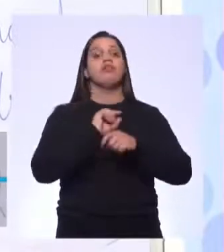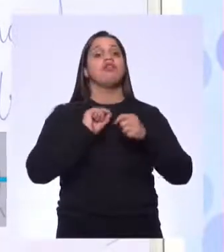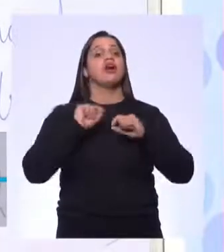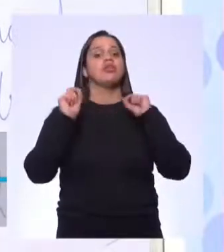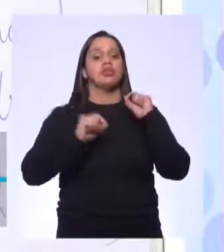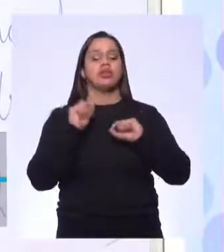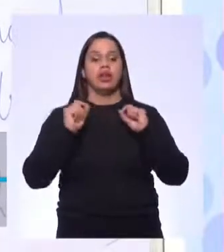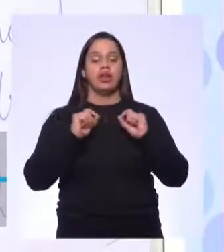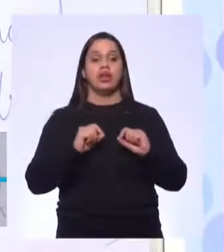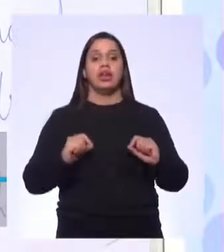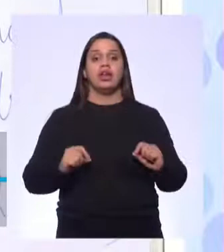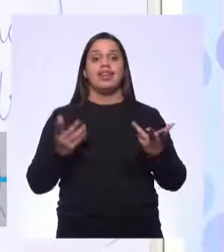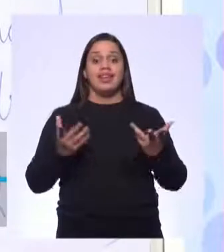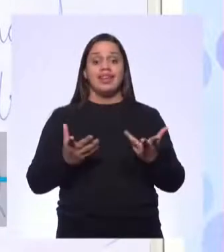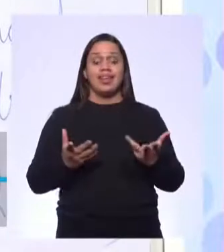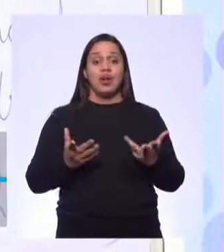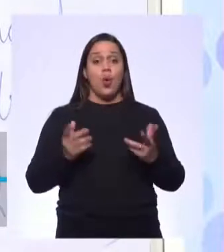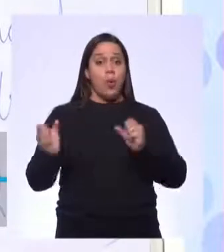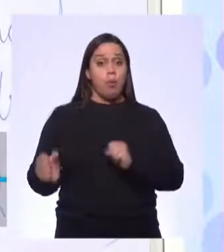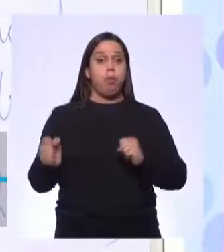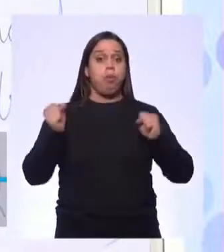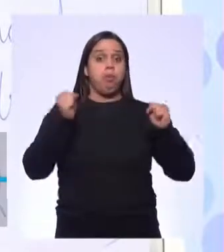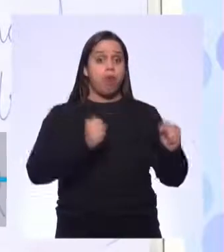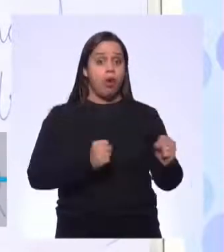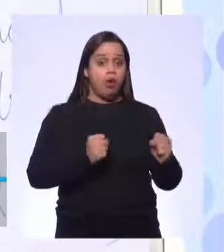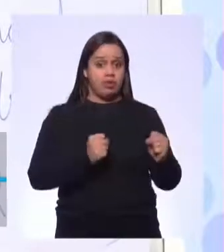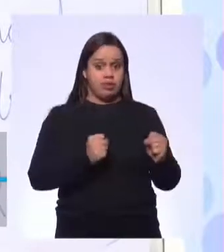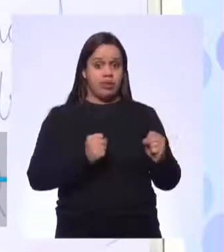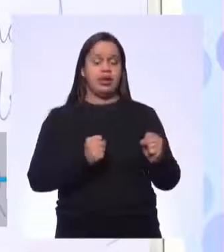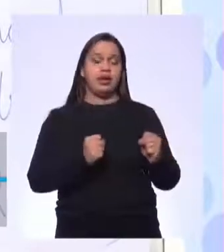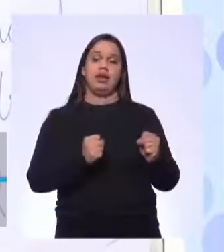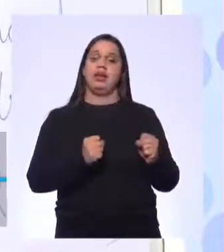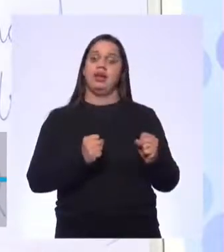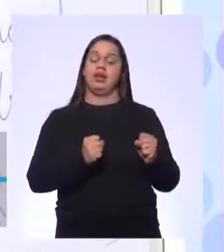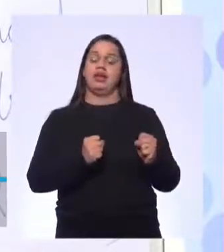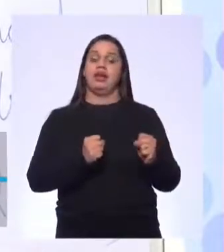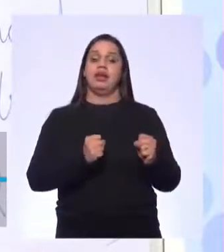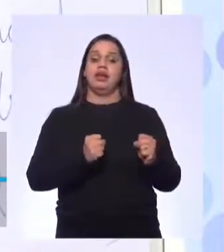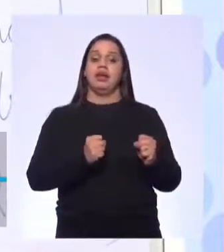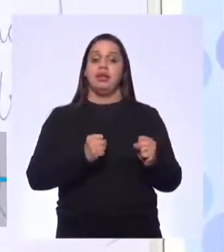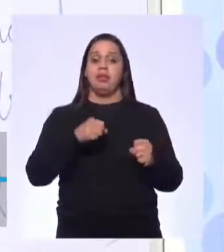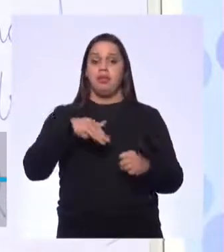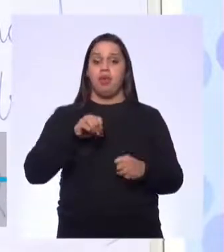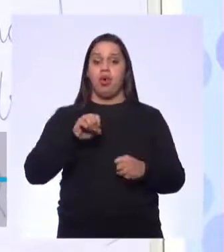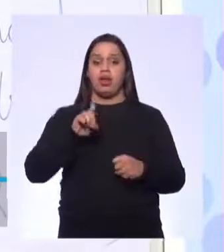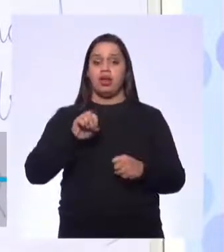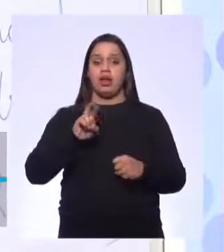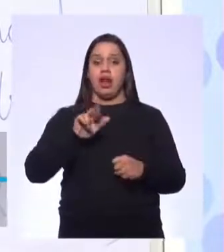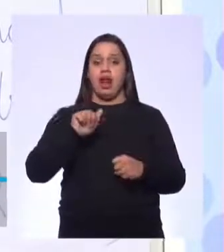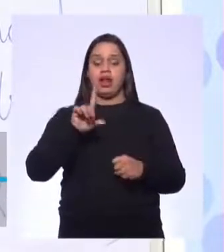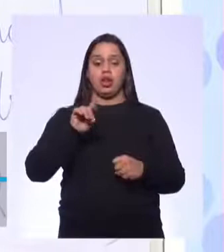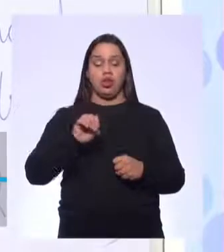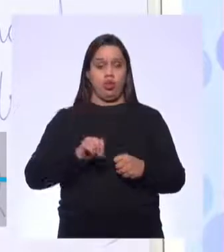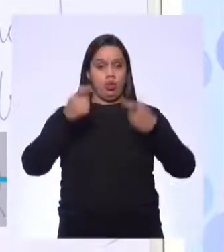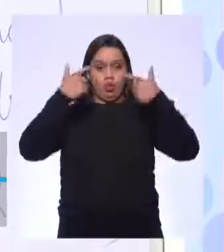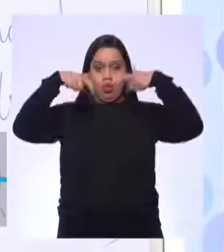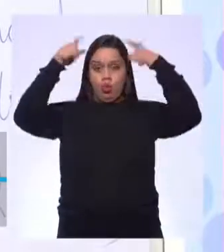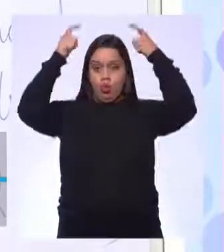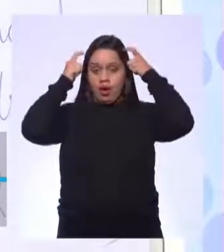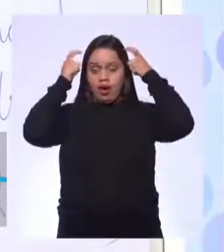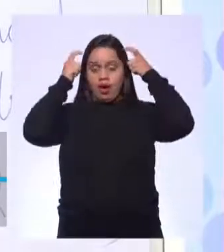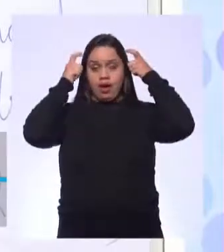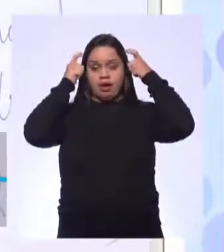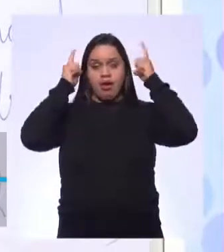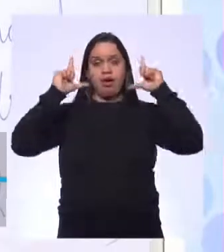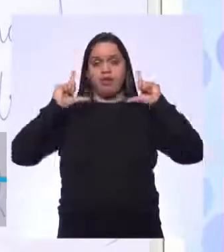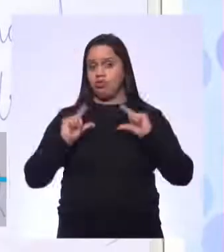diminuir o poder dele. Então, o poder moderador, que é o poder do monarca, vai ser diminuído. Aí Dom Pedro I fala,